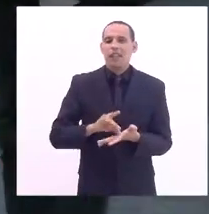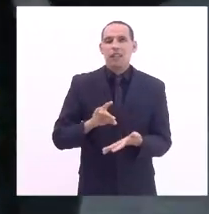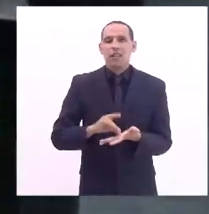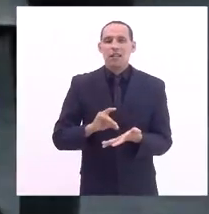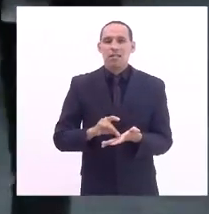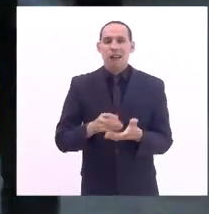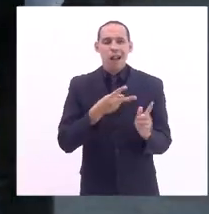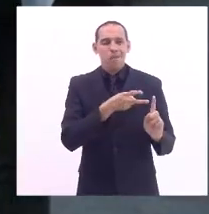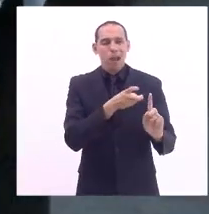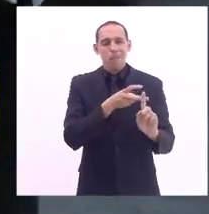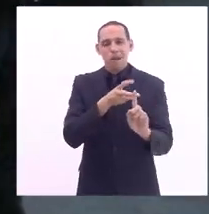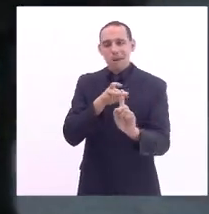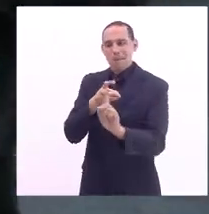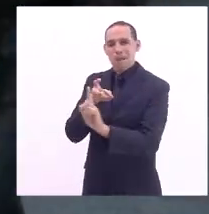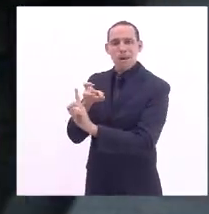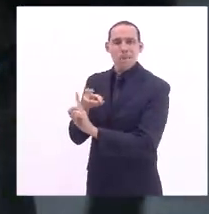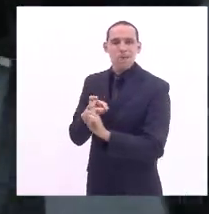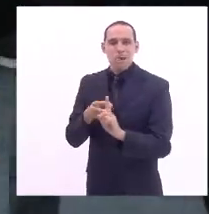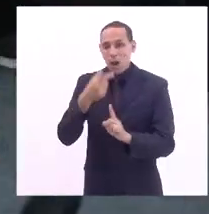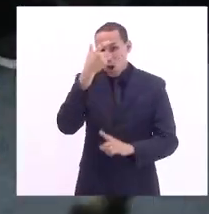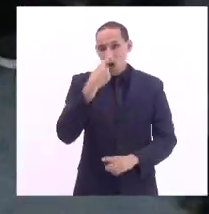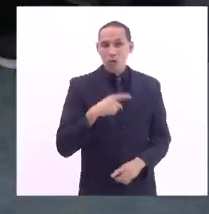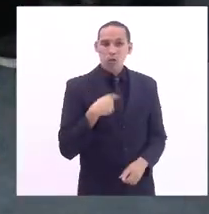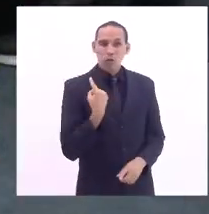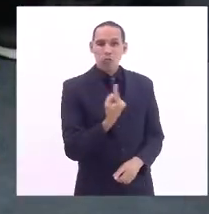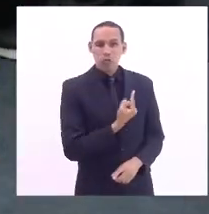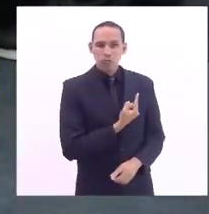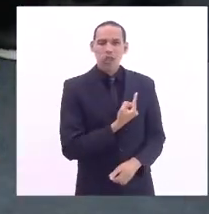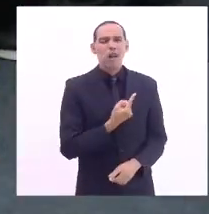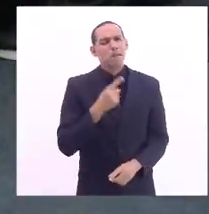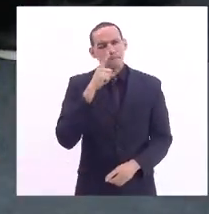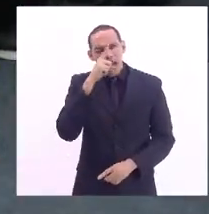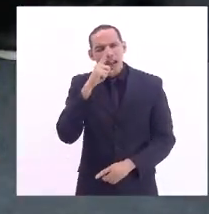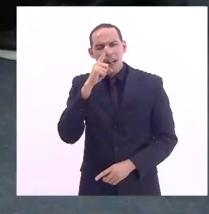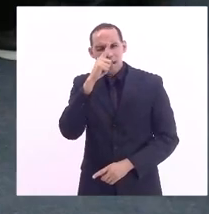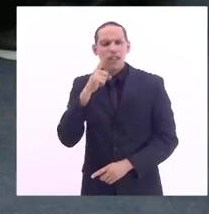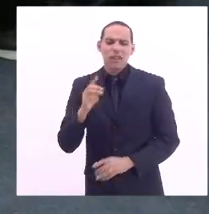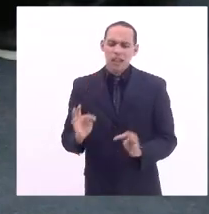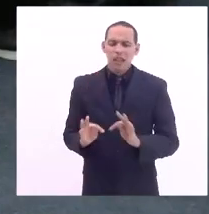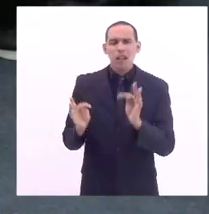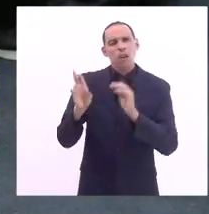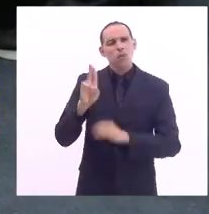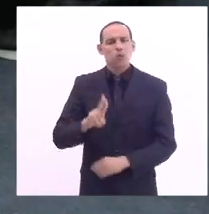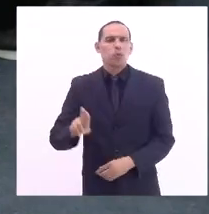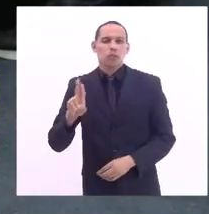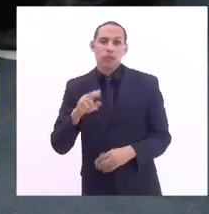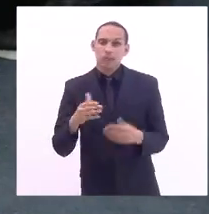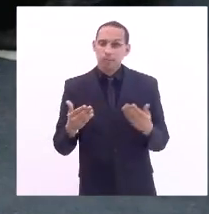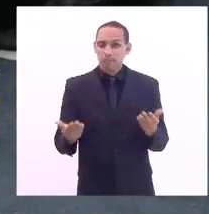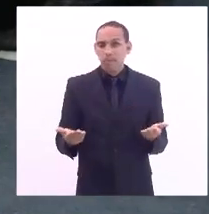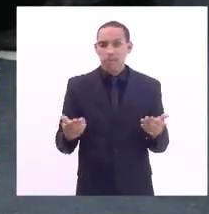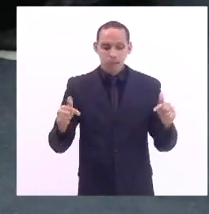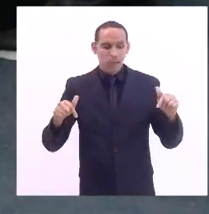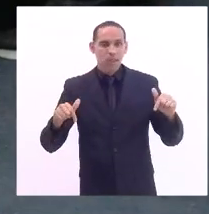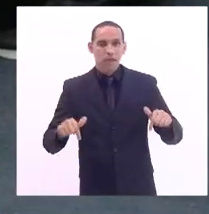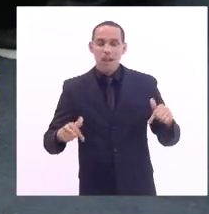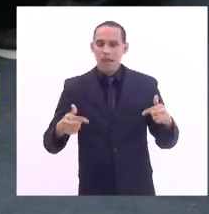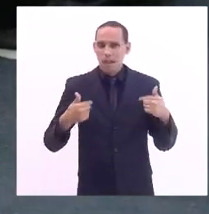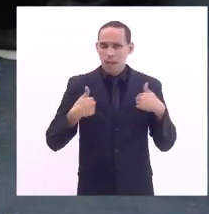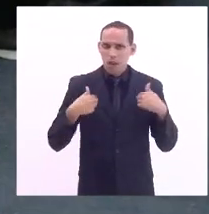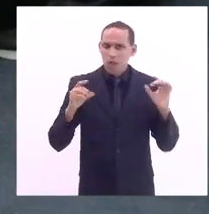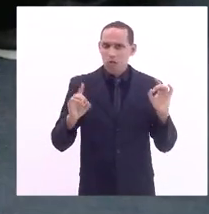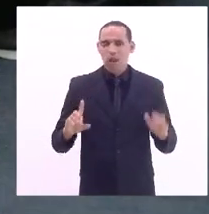esses reconhecimentos dos nossos rostos, é, de fato, muito perigoso o uso dessa tecnologia. Então, aqui, não apenas eu,